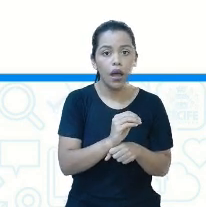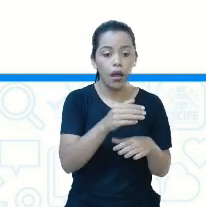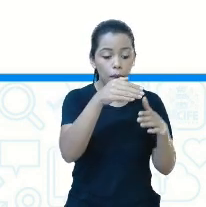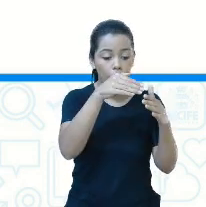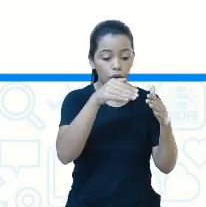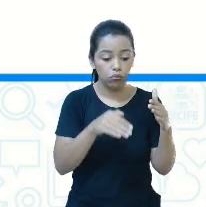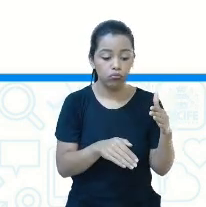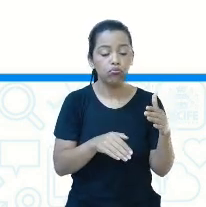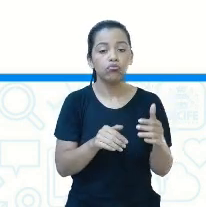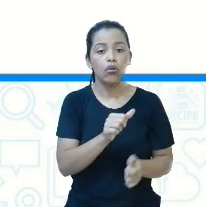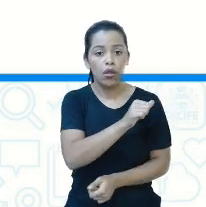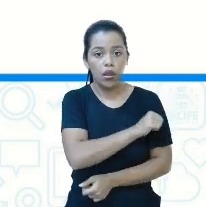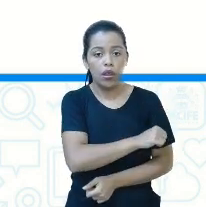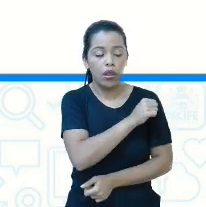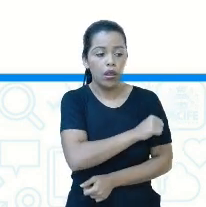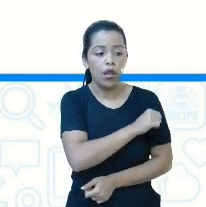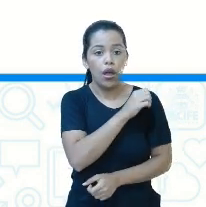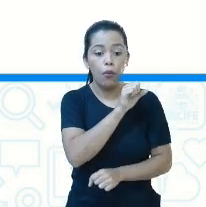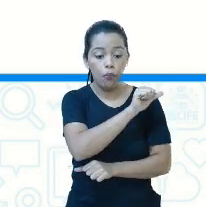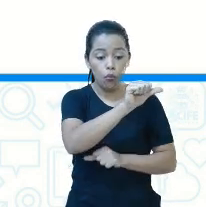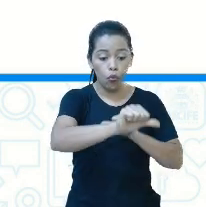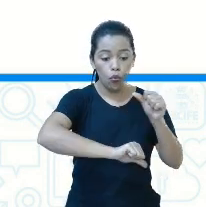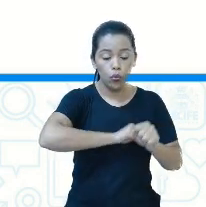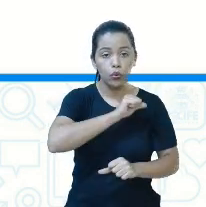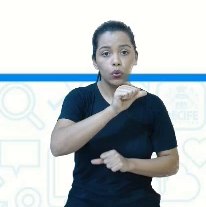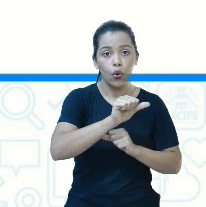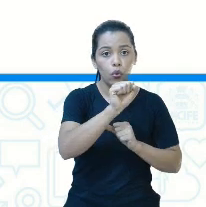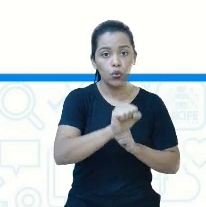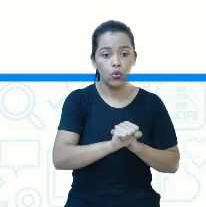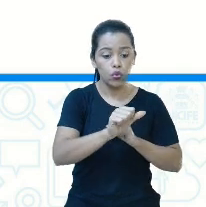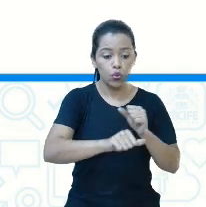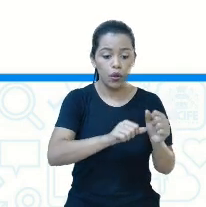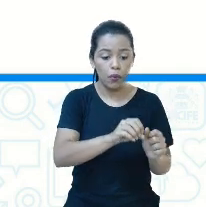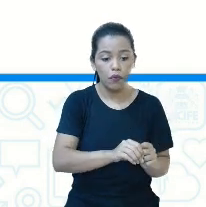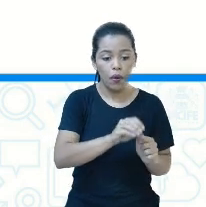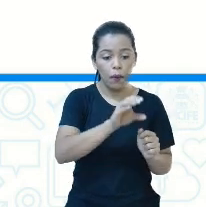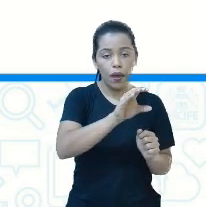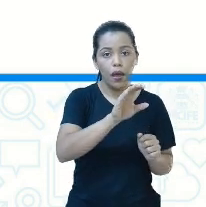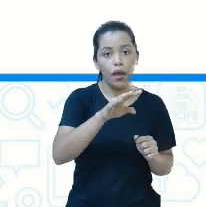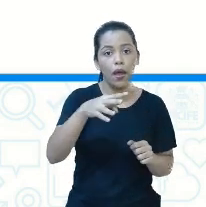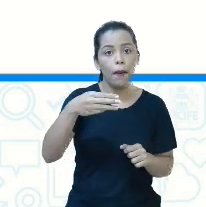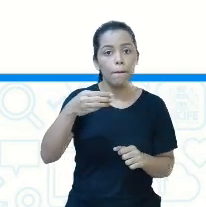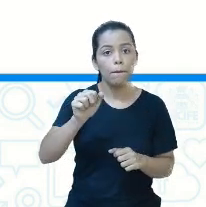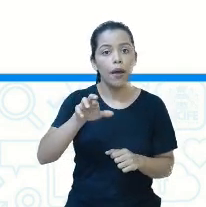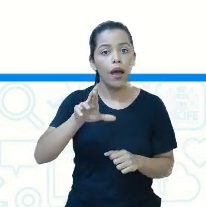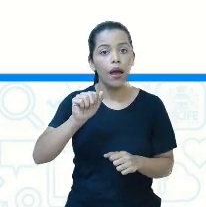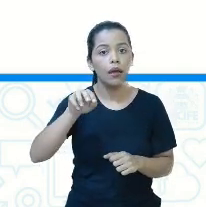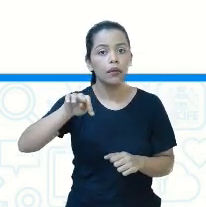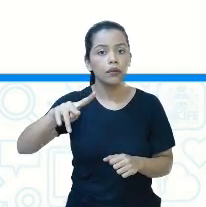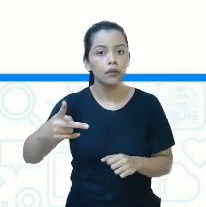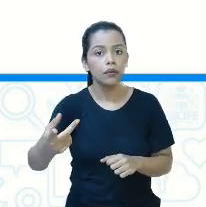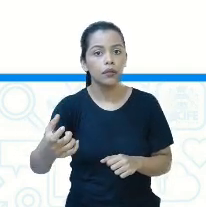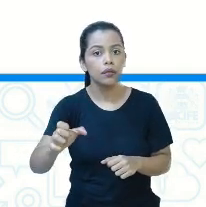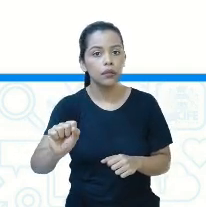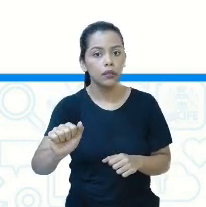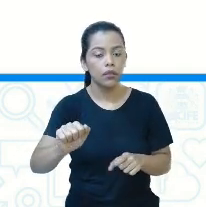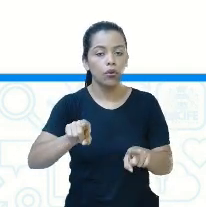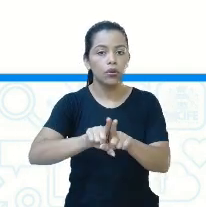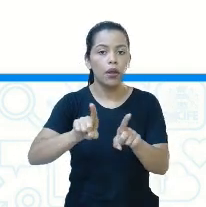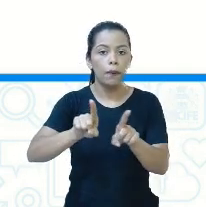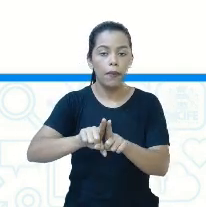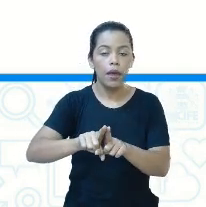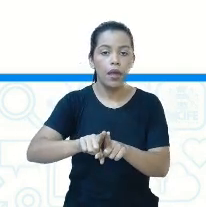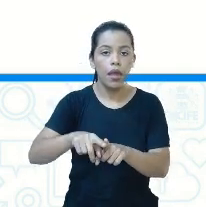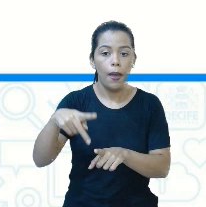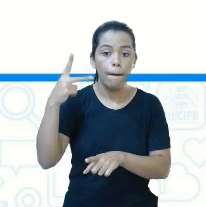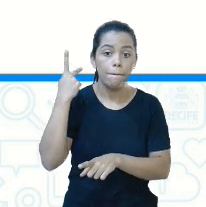leste. Da mesma forma, Maranhão e Piauí, que faziam parte da região norte nos